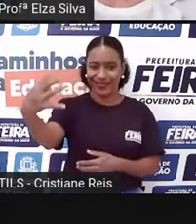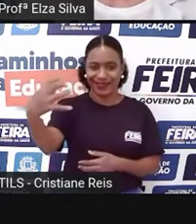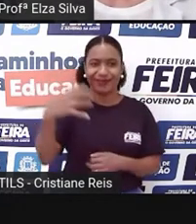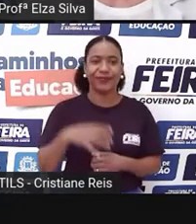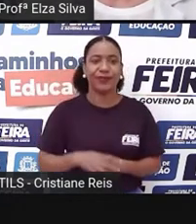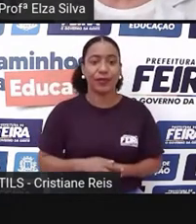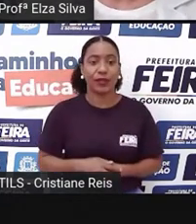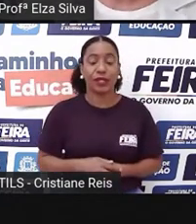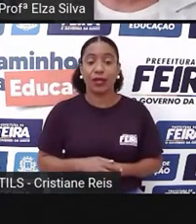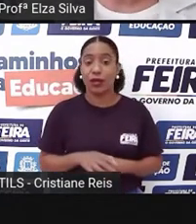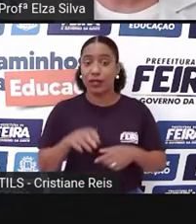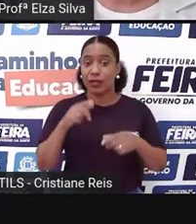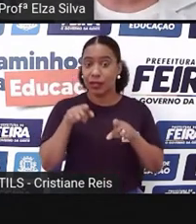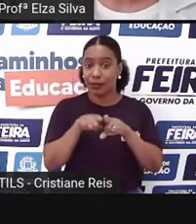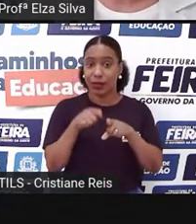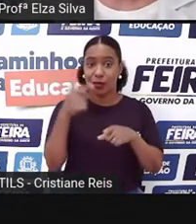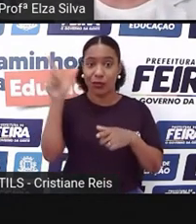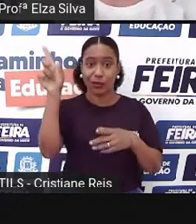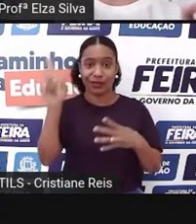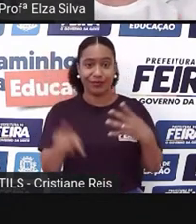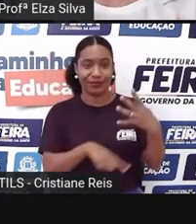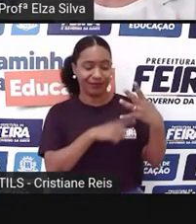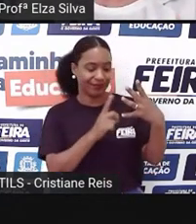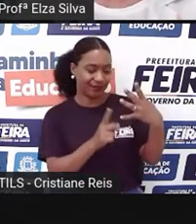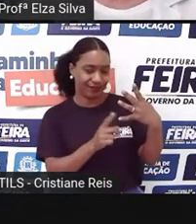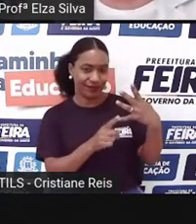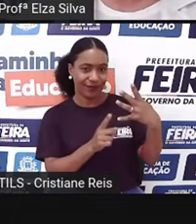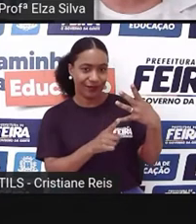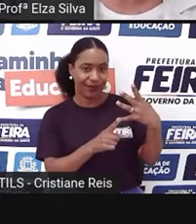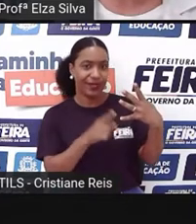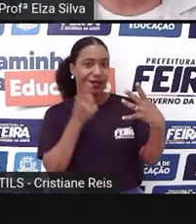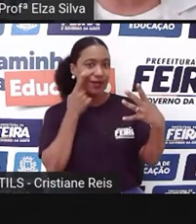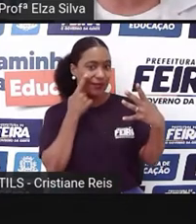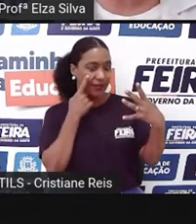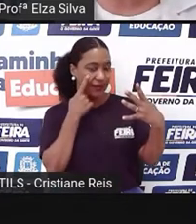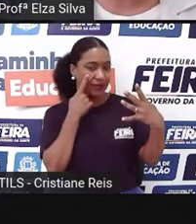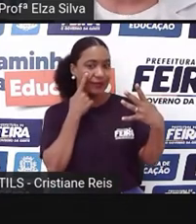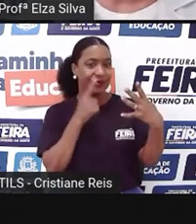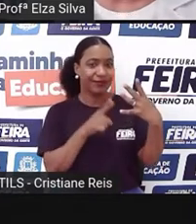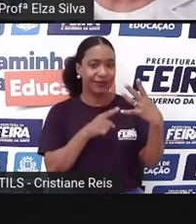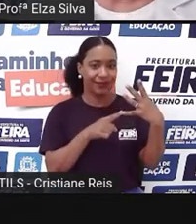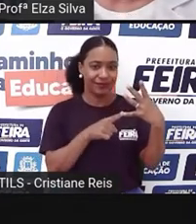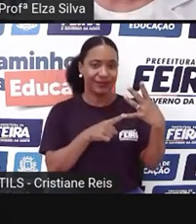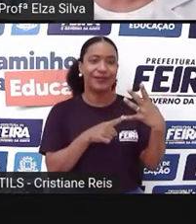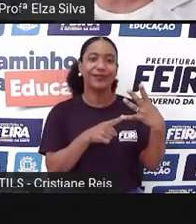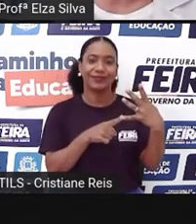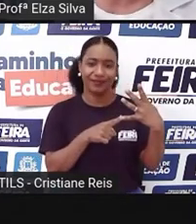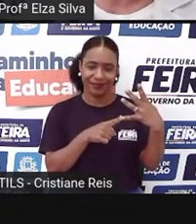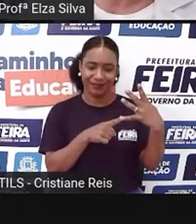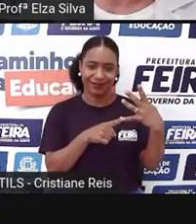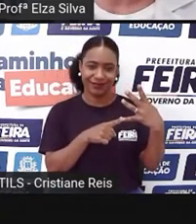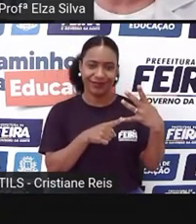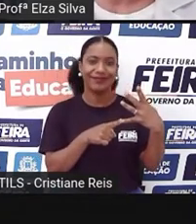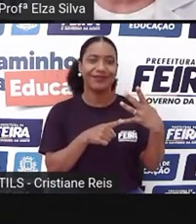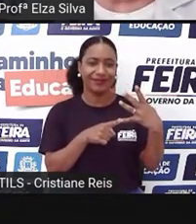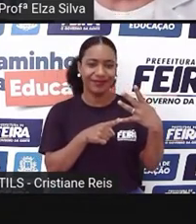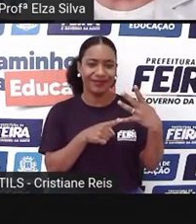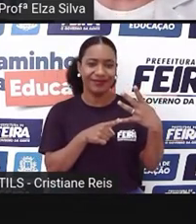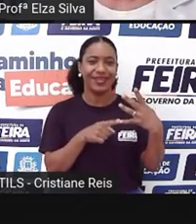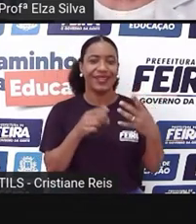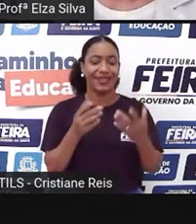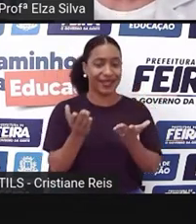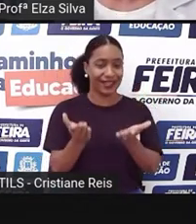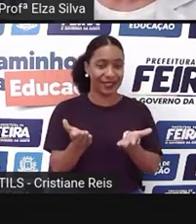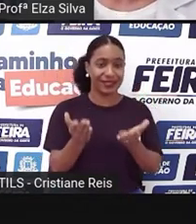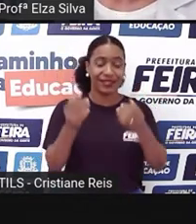Outra expressão muito utilizada e sobre a qual nós vamos nos dedicar hoje é I like to.